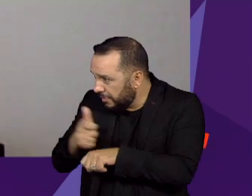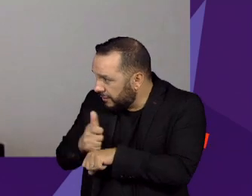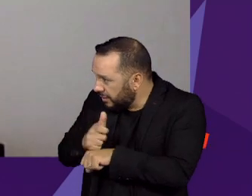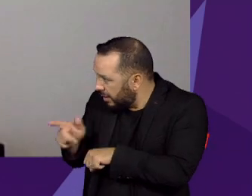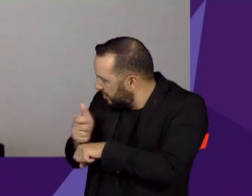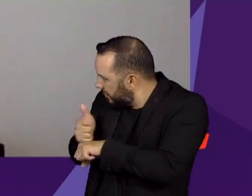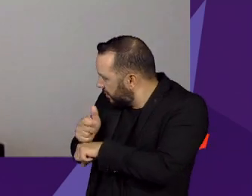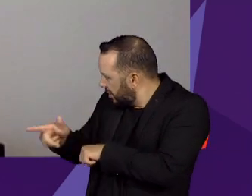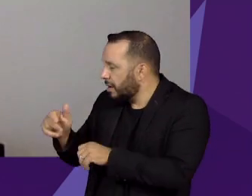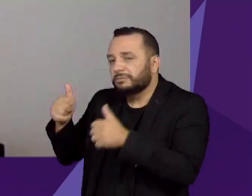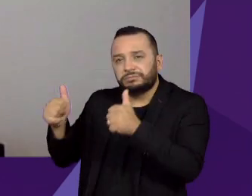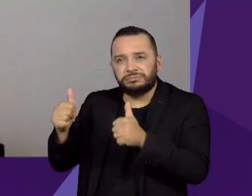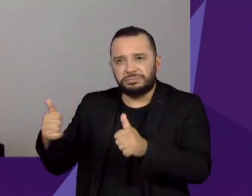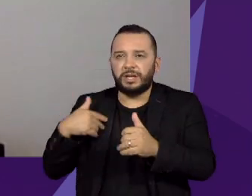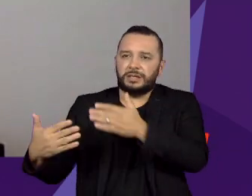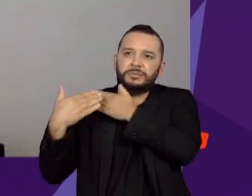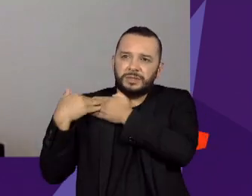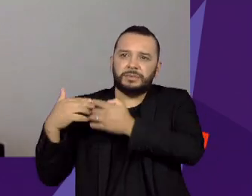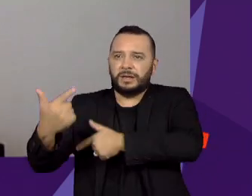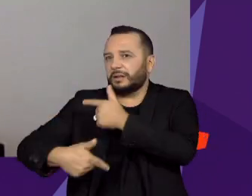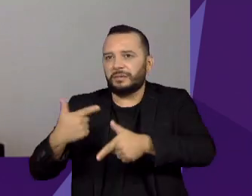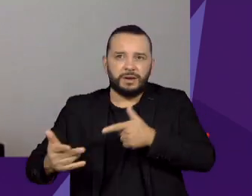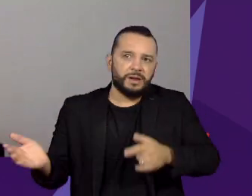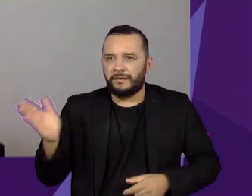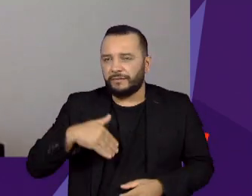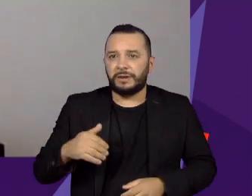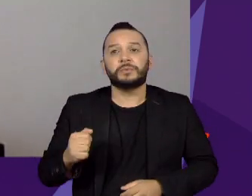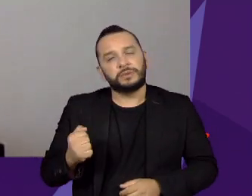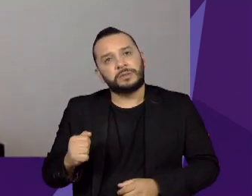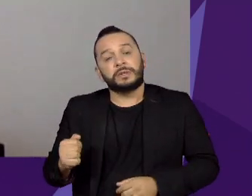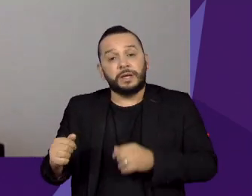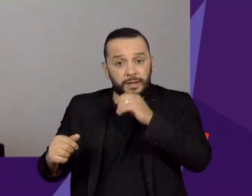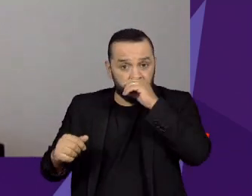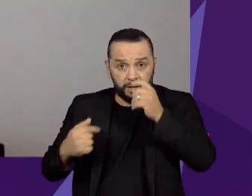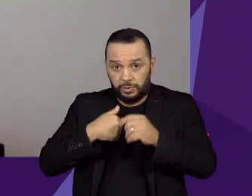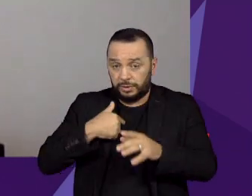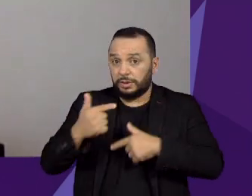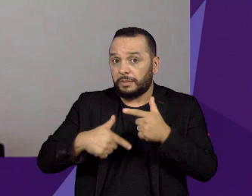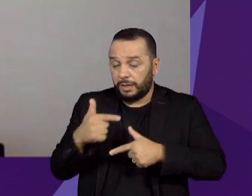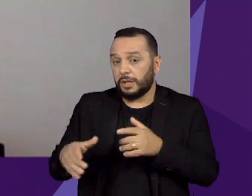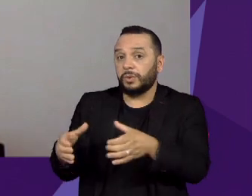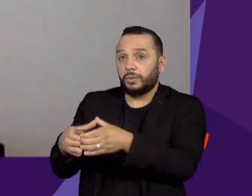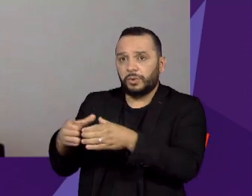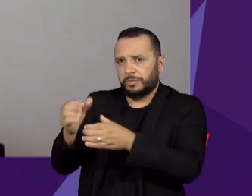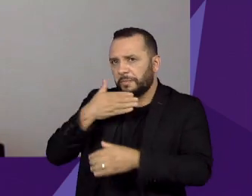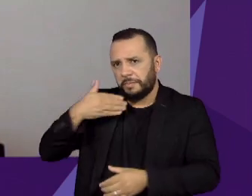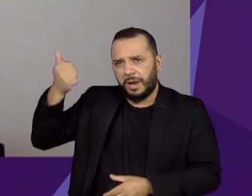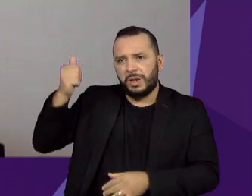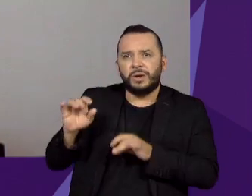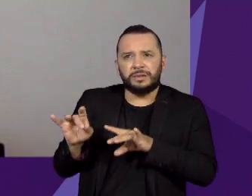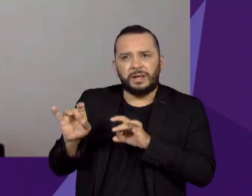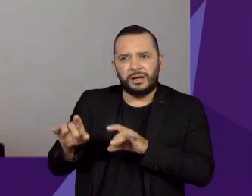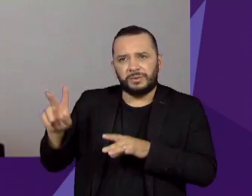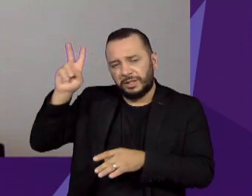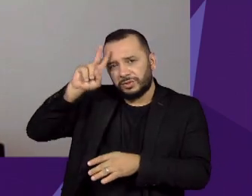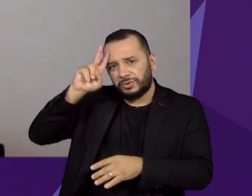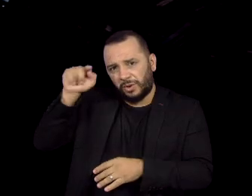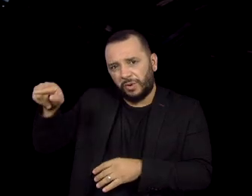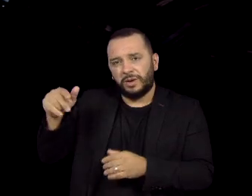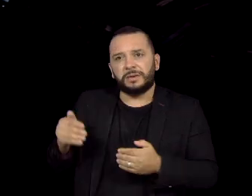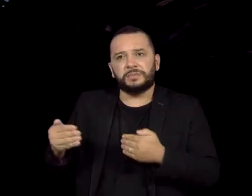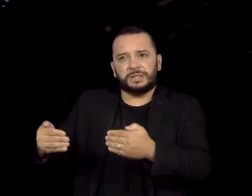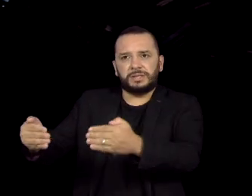rato, a responsabilidade era minha. Eu trabalhei com as melhores cabeças, talvez tenha sido a melhor equipe técnica da história daquele